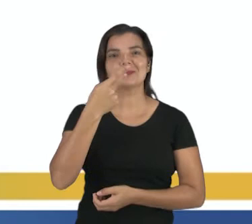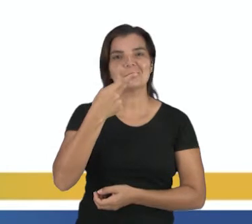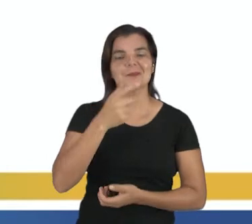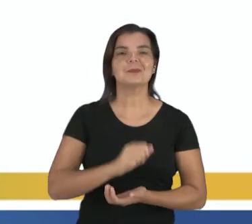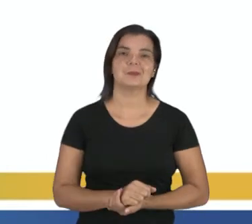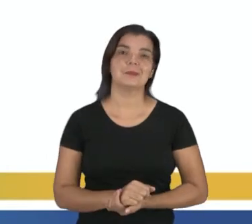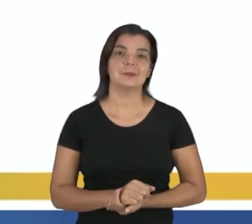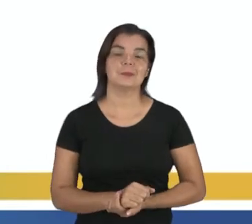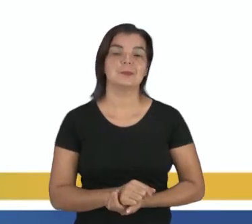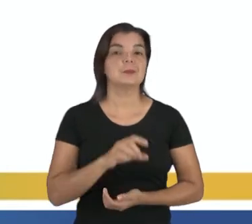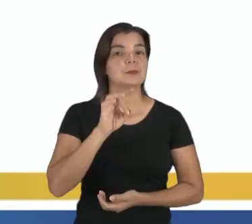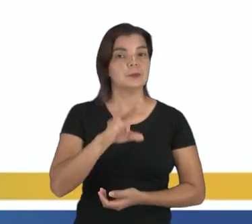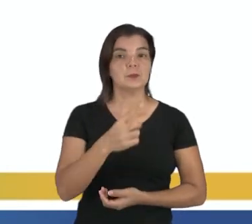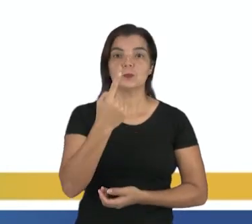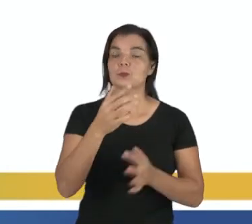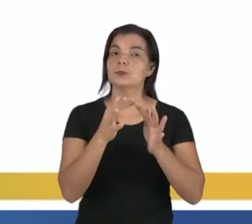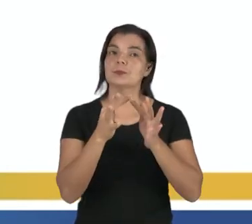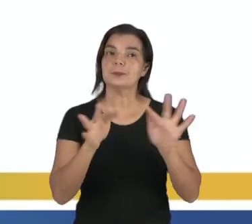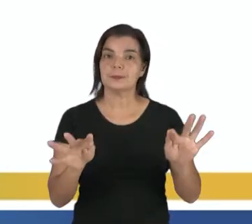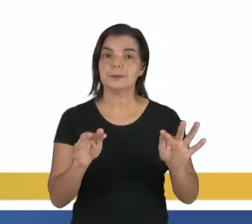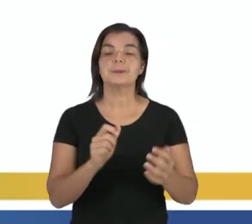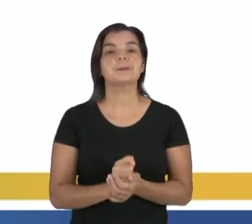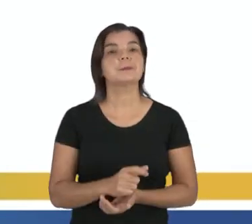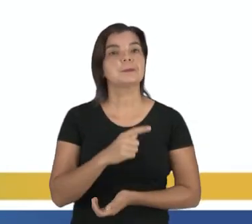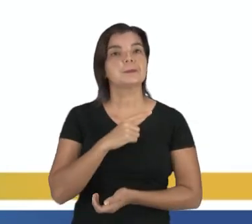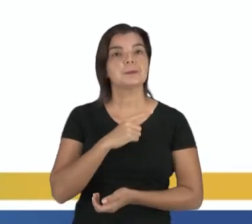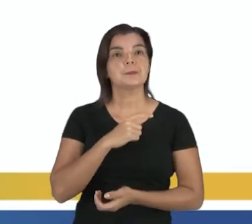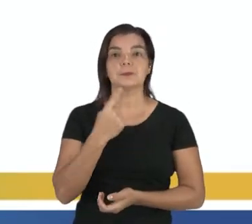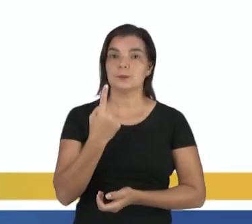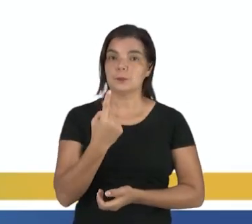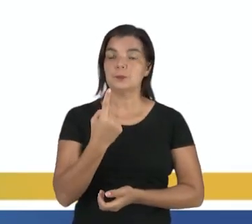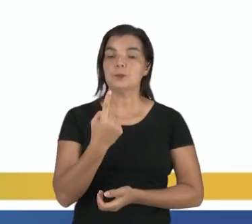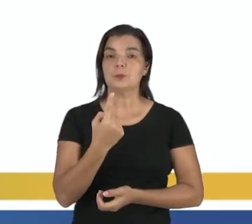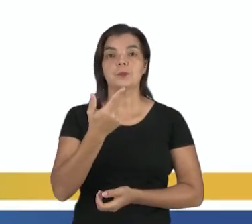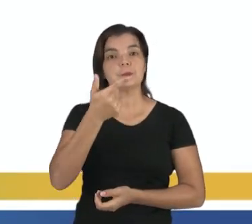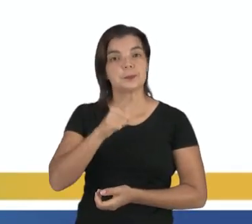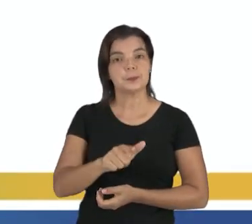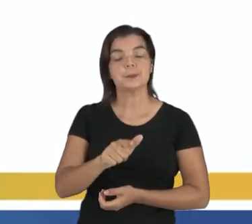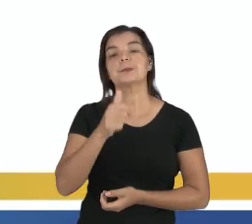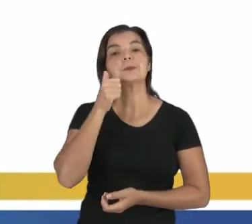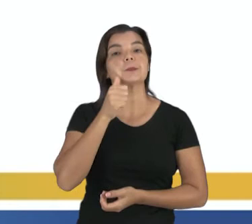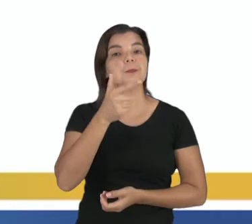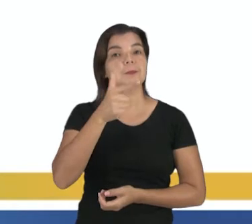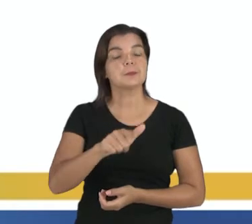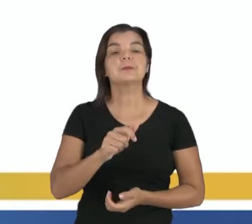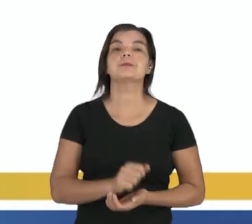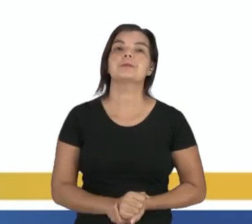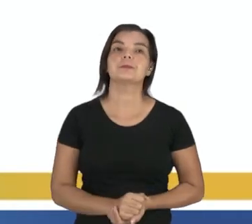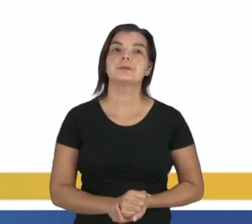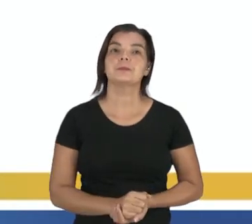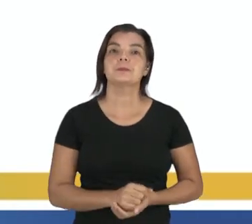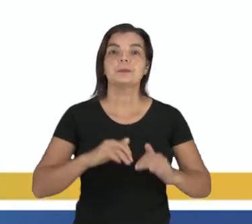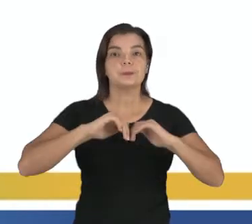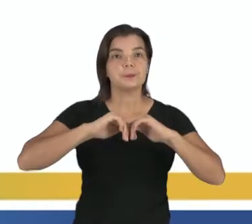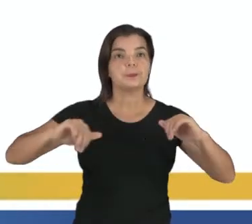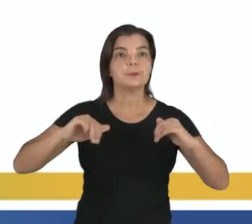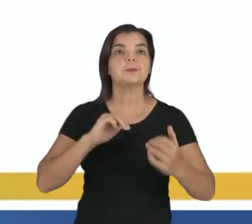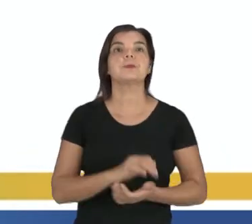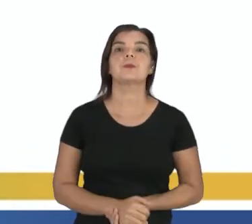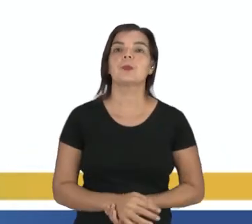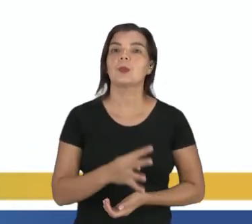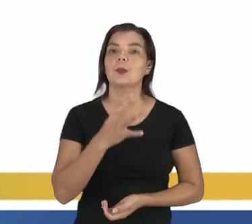falou. Temos apenas uma frase e temos apenas uma vez a palavra garota. Agora vamos desmembrar